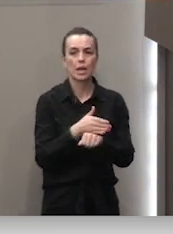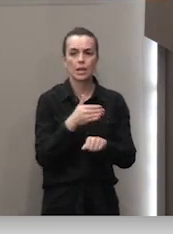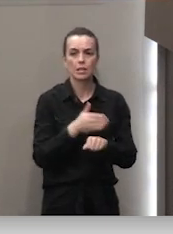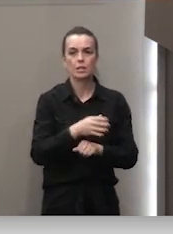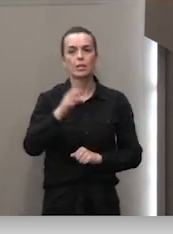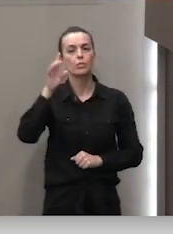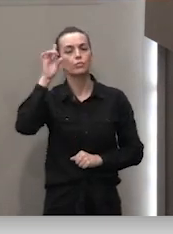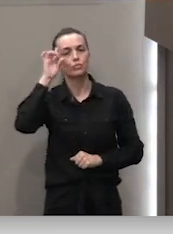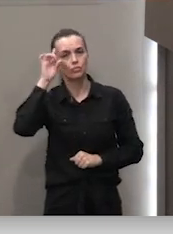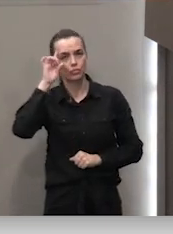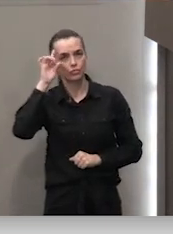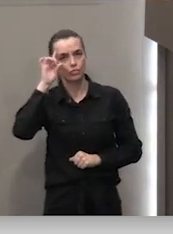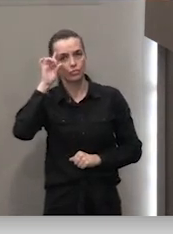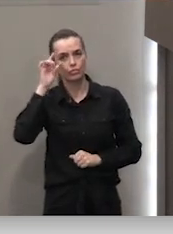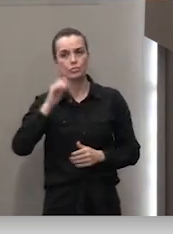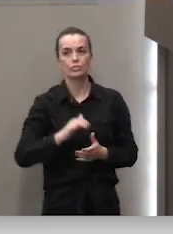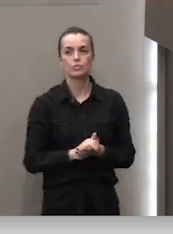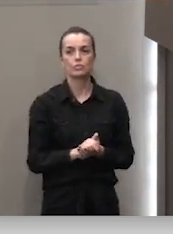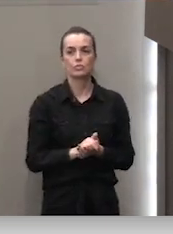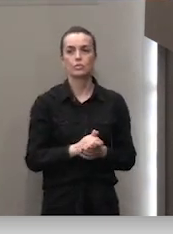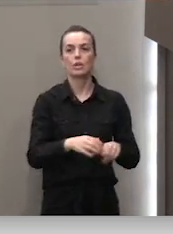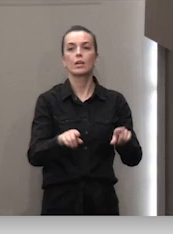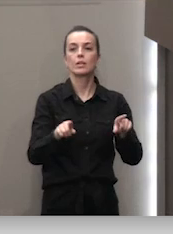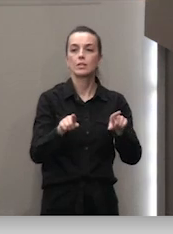dia, e também